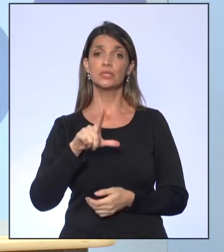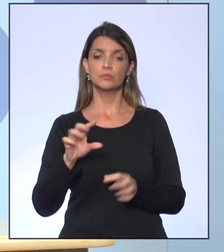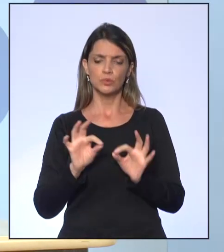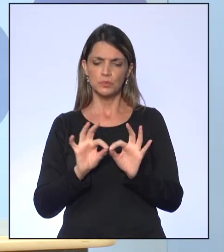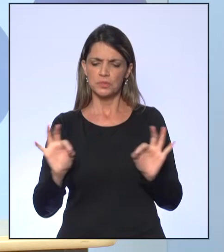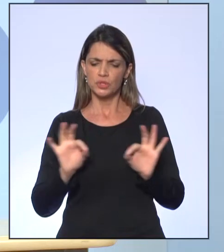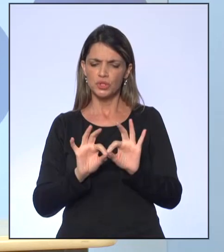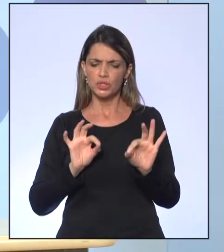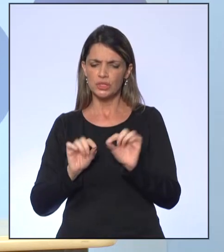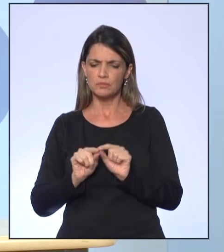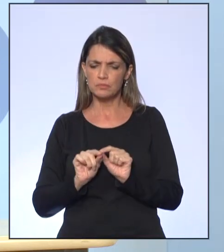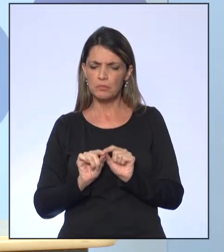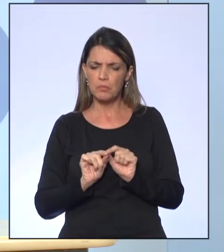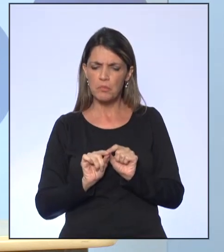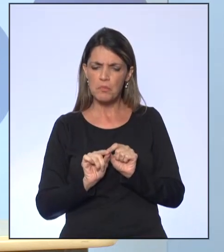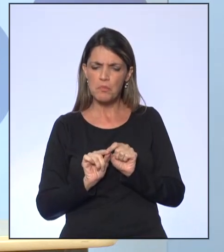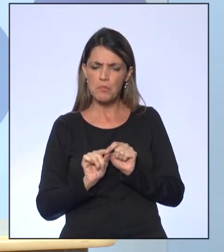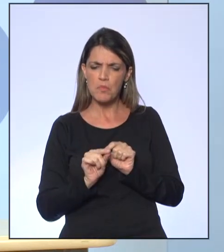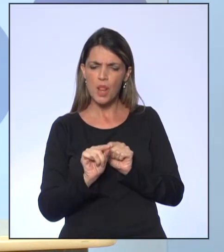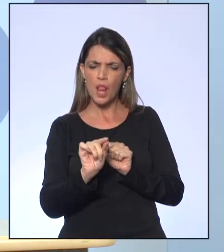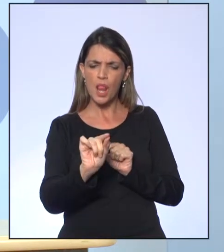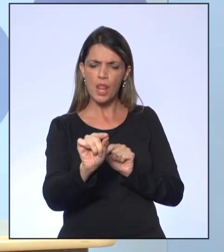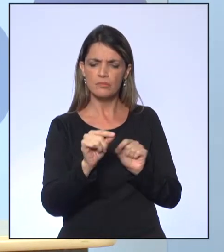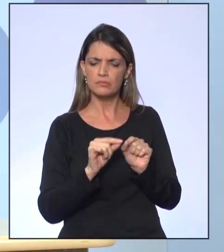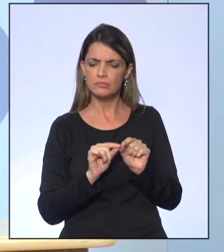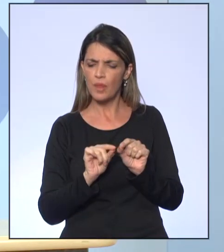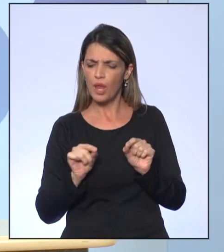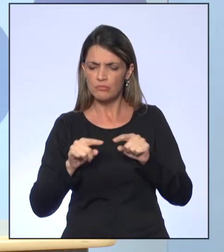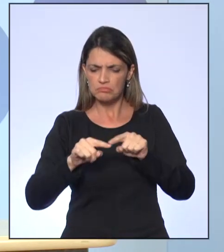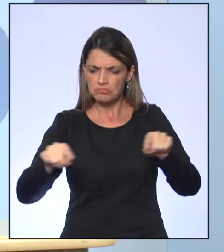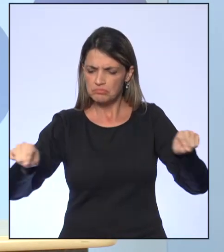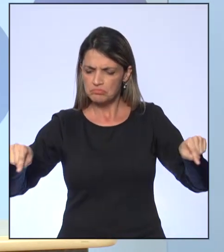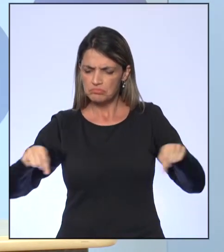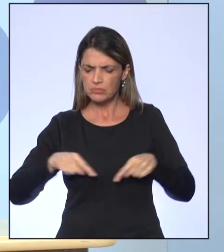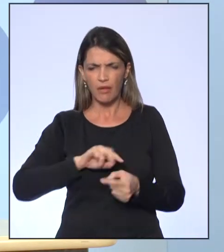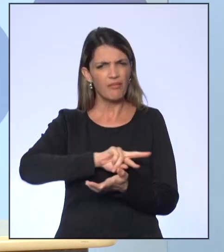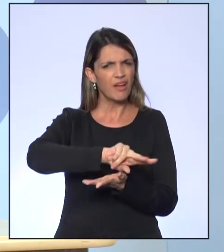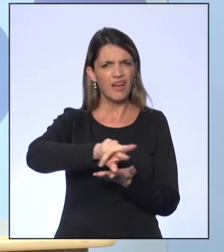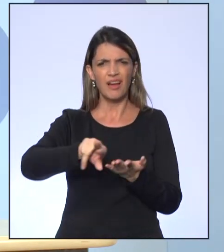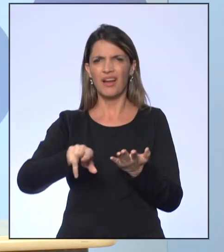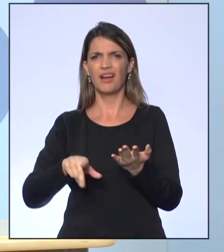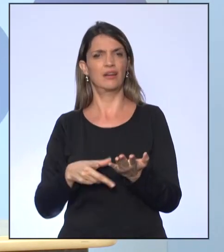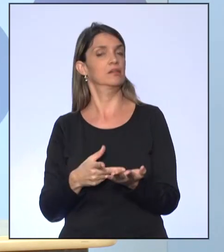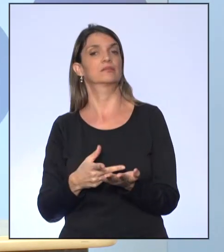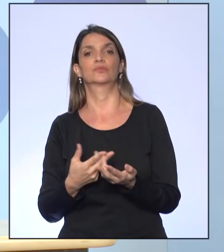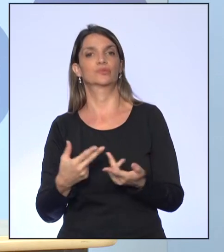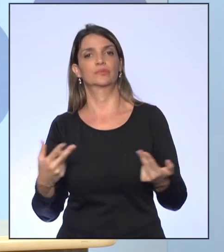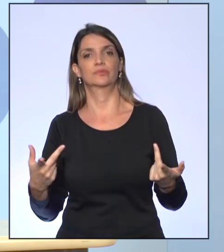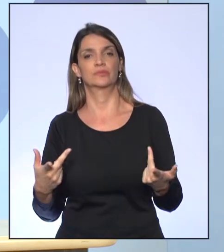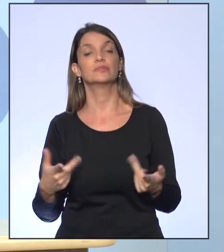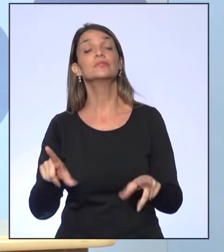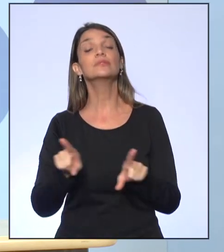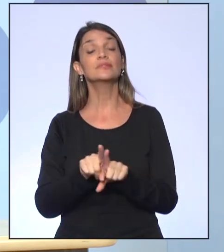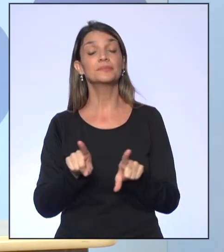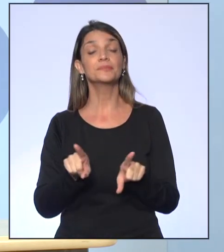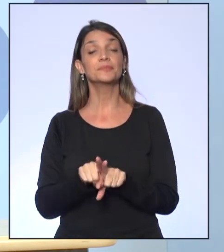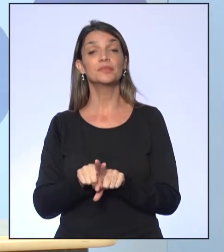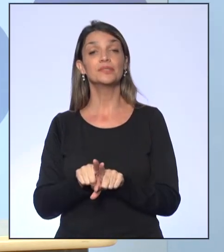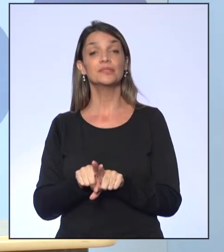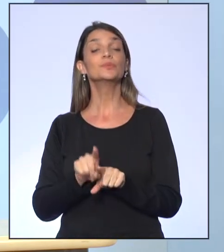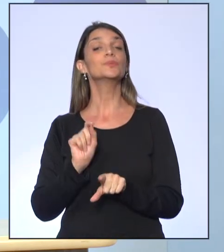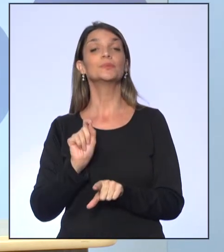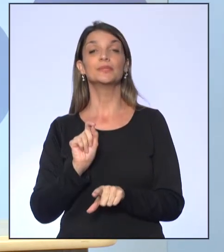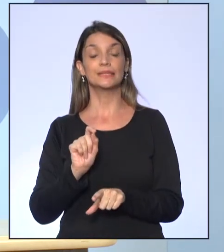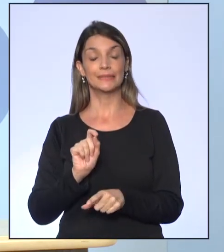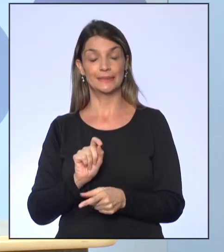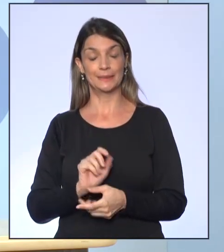a distância, vários segmentos. Tá? E uma outra coisa que eu vou deixar aqui, né,